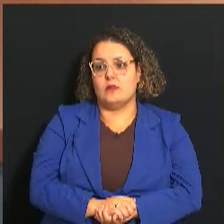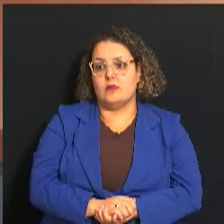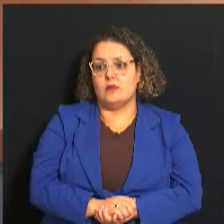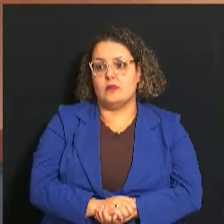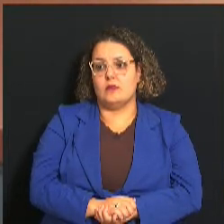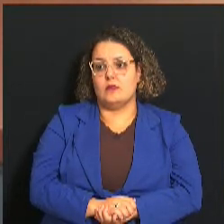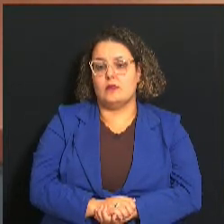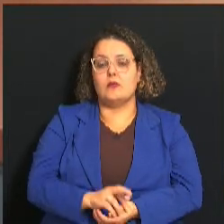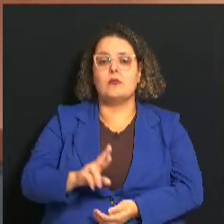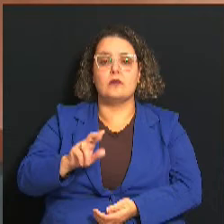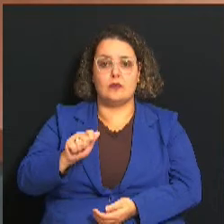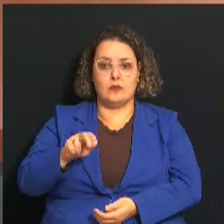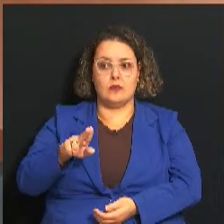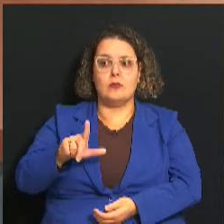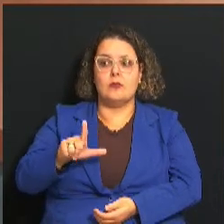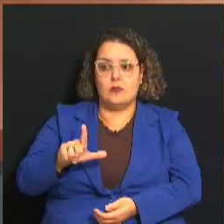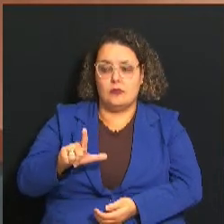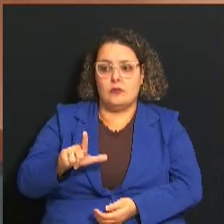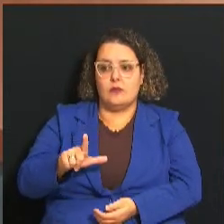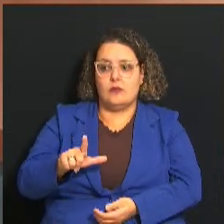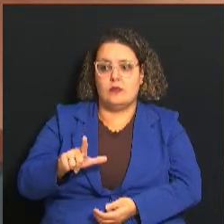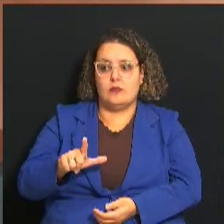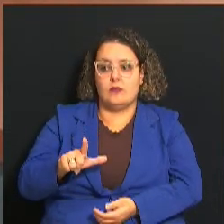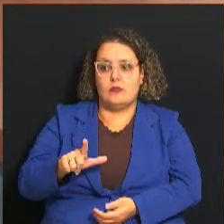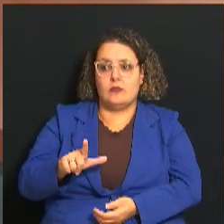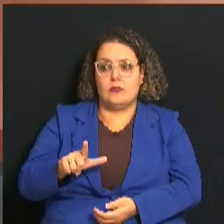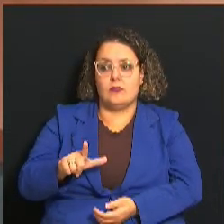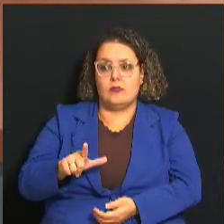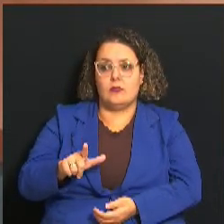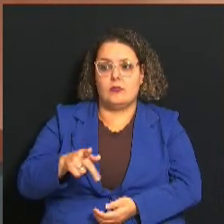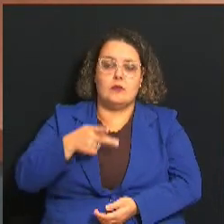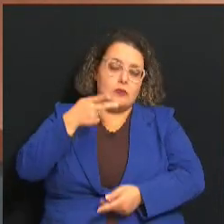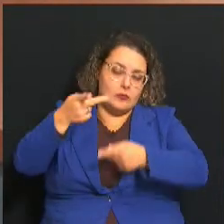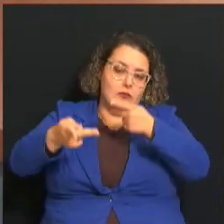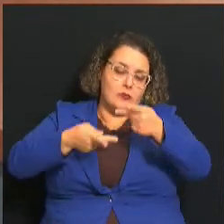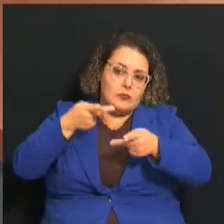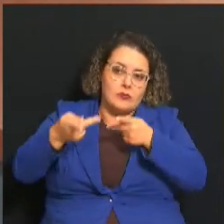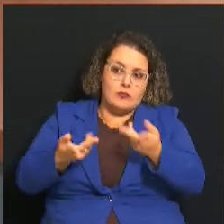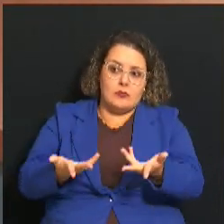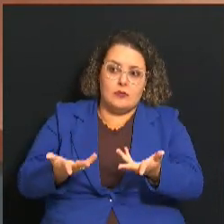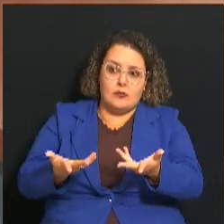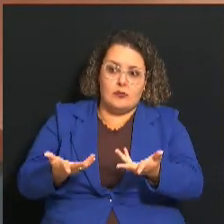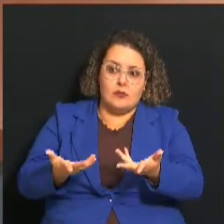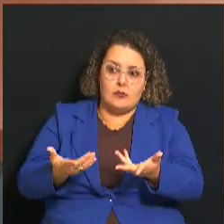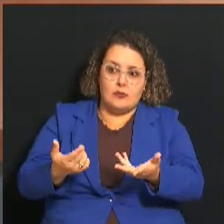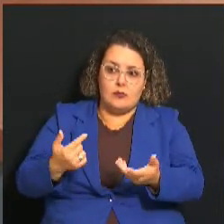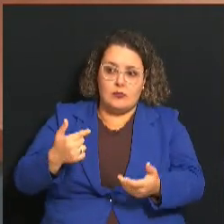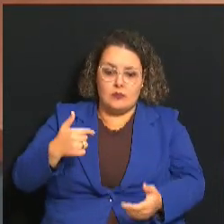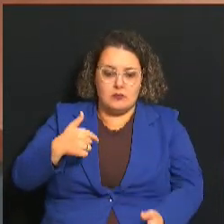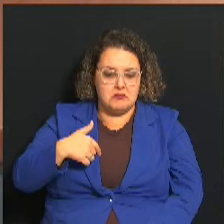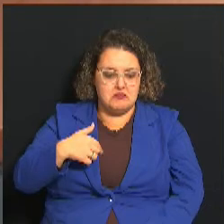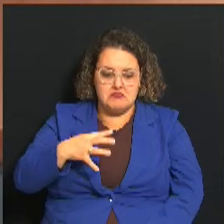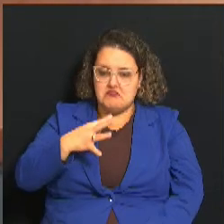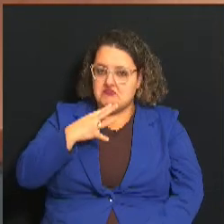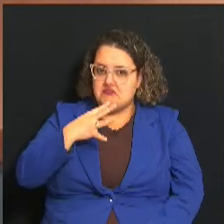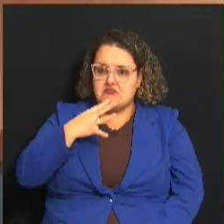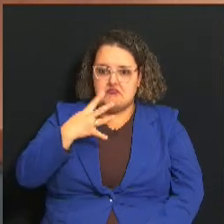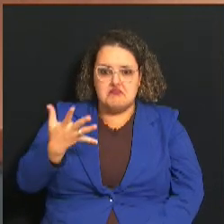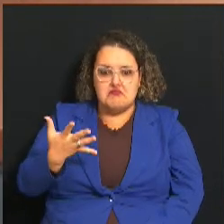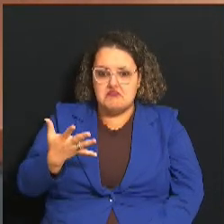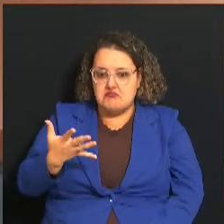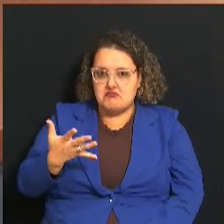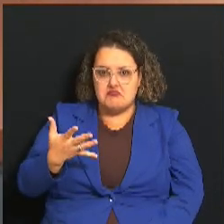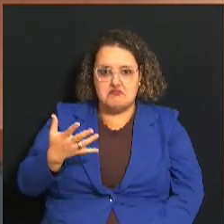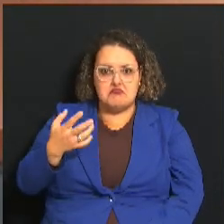Raul, assim, com toda... Alego aqui assim, a minha ignorância ao tema, mas